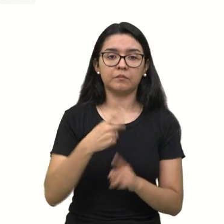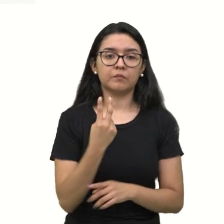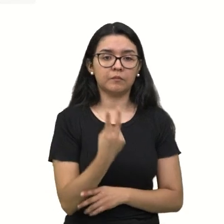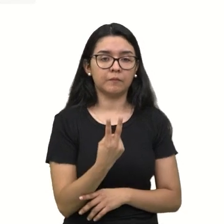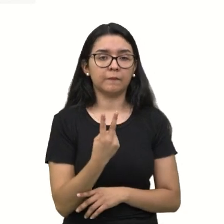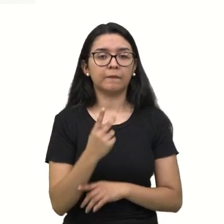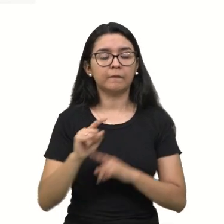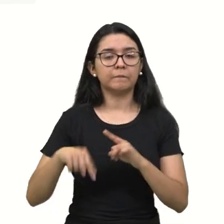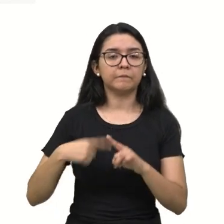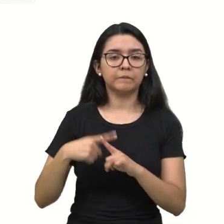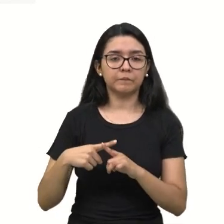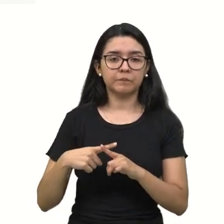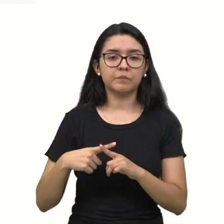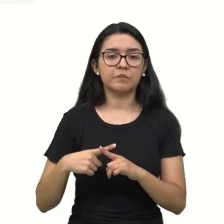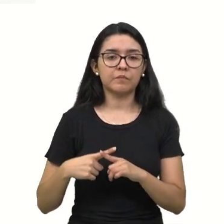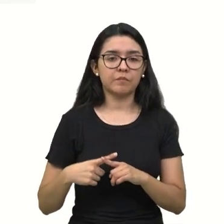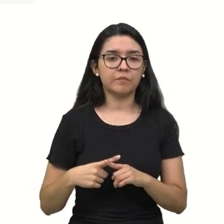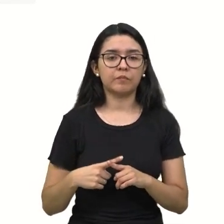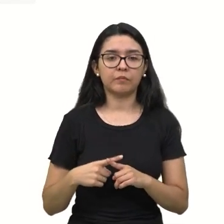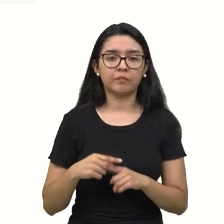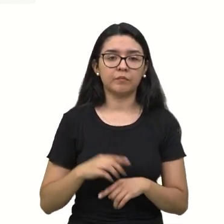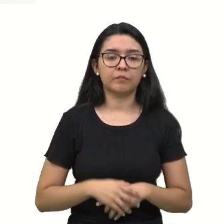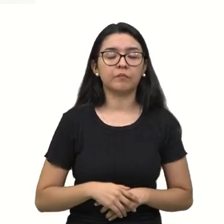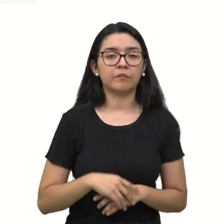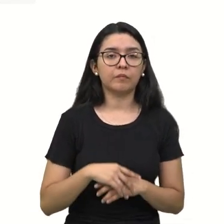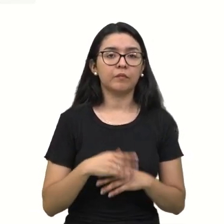vezes o valor de 1.500.